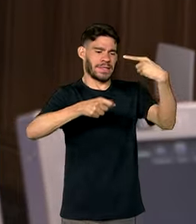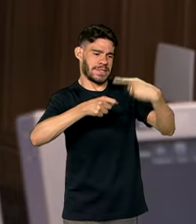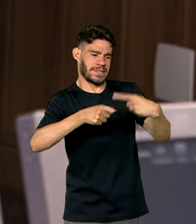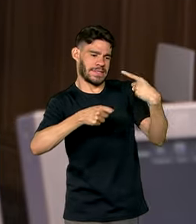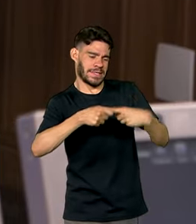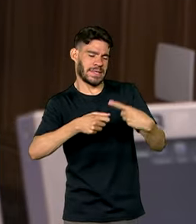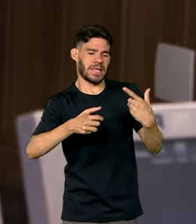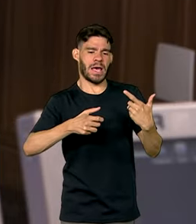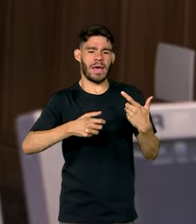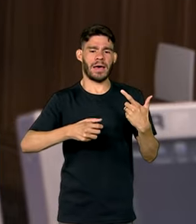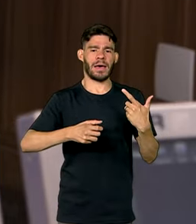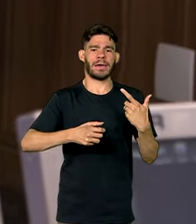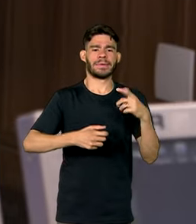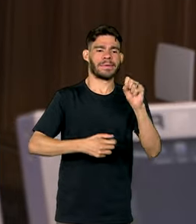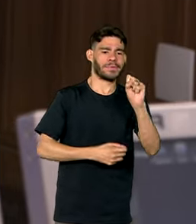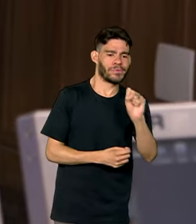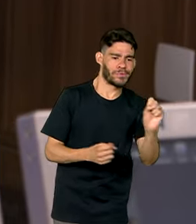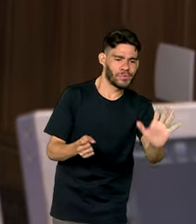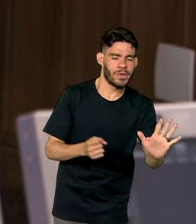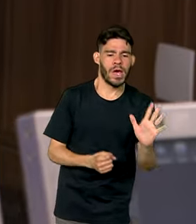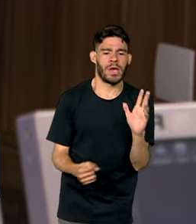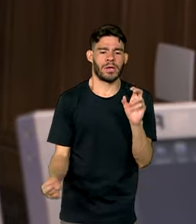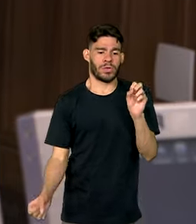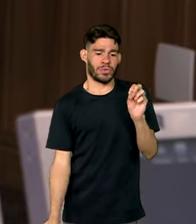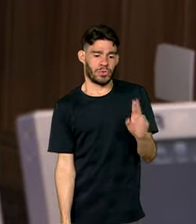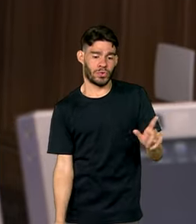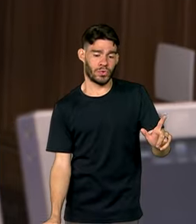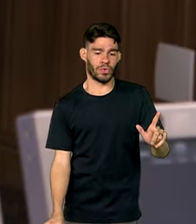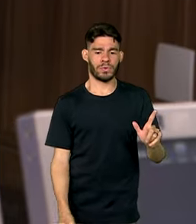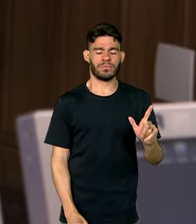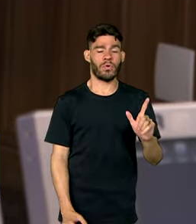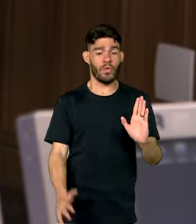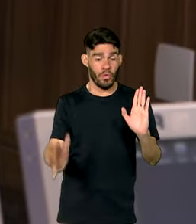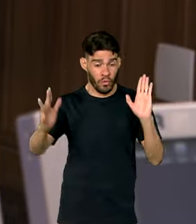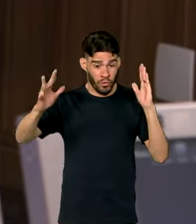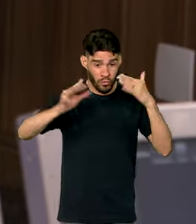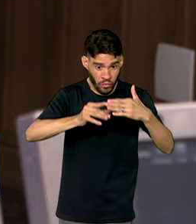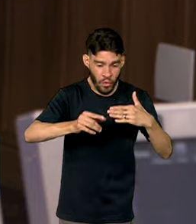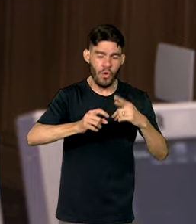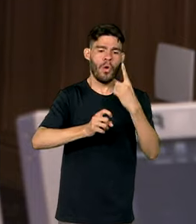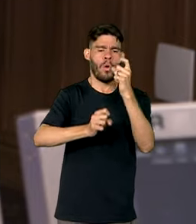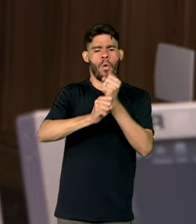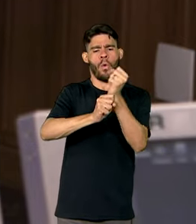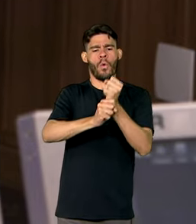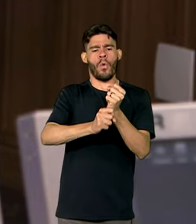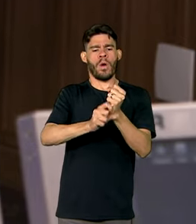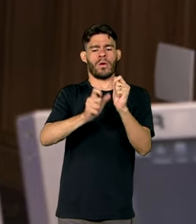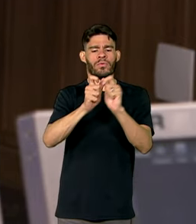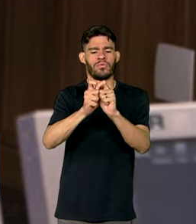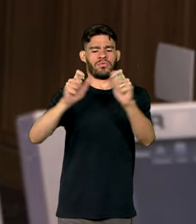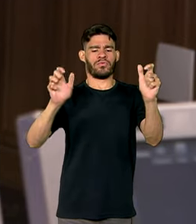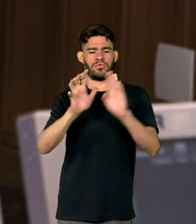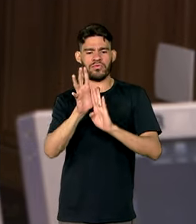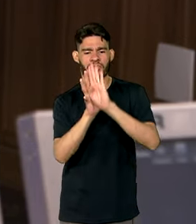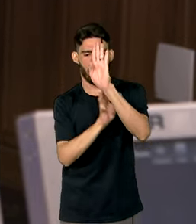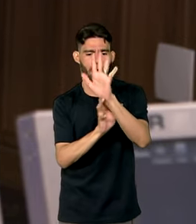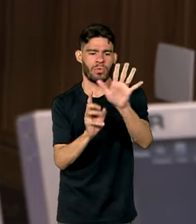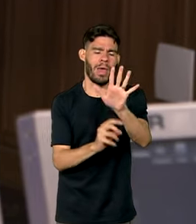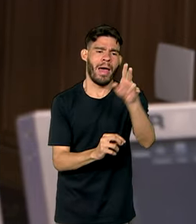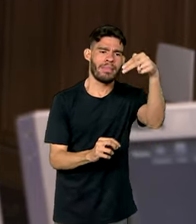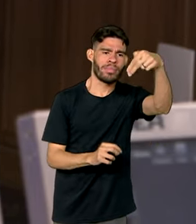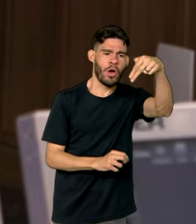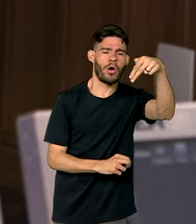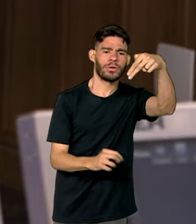regiões do do sudeste é Sul a gente focou bastante nesse primeiro ano na expansão daquela região do